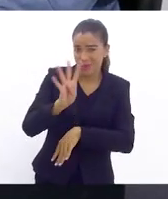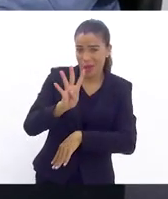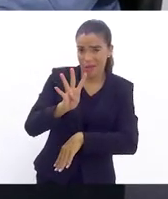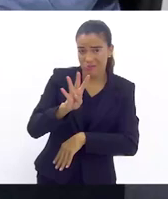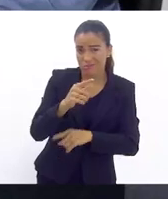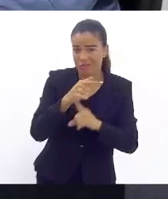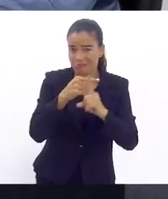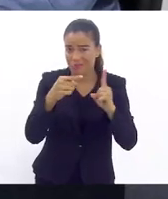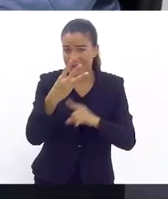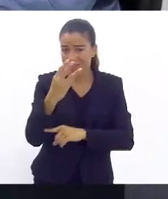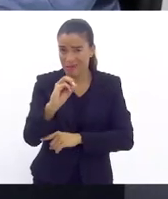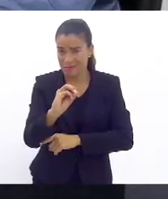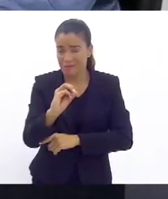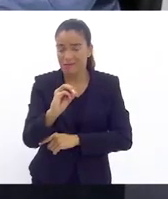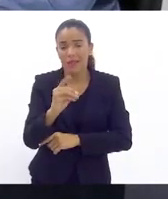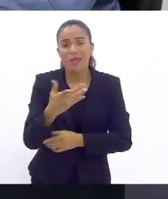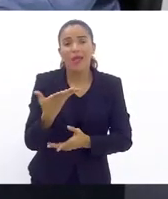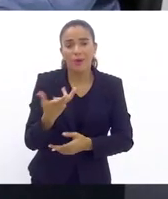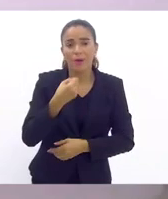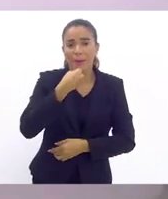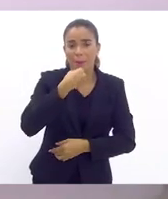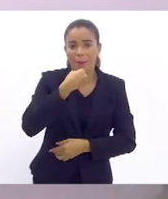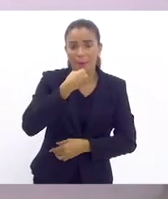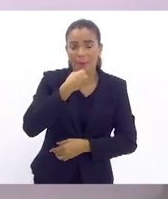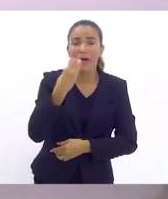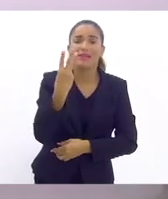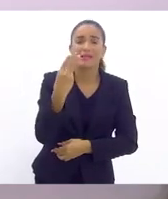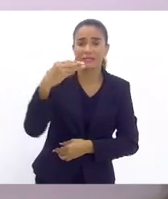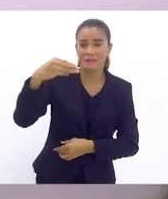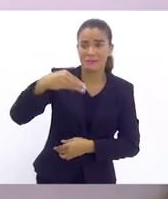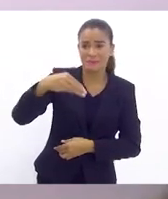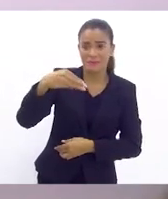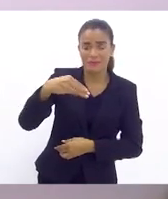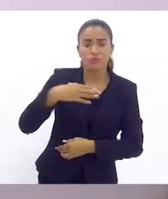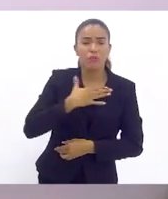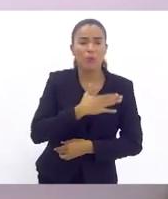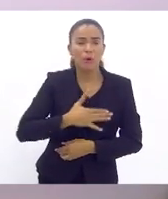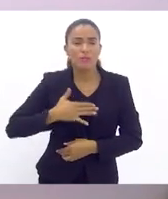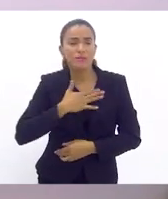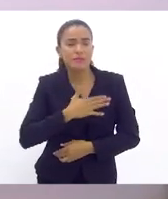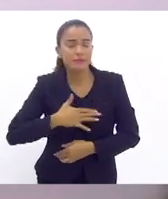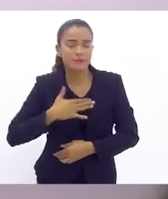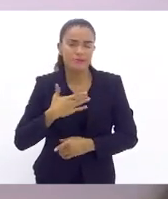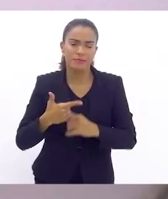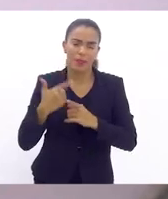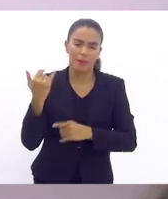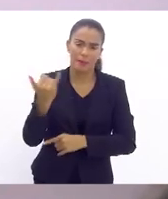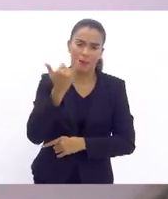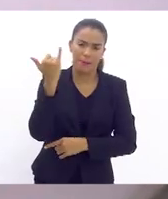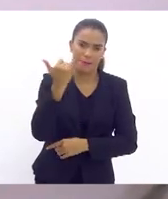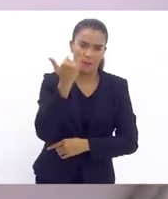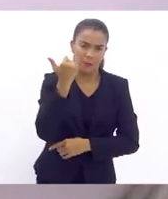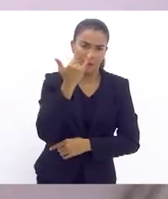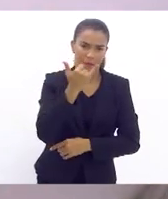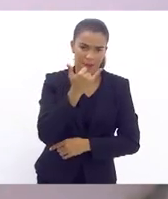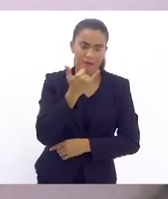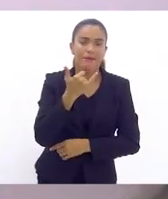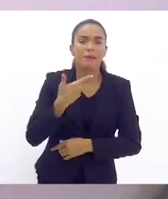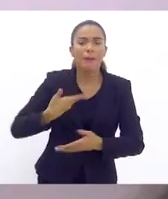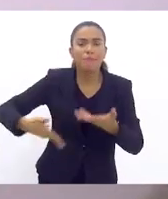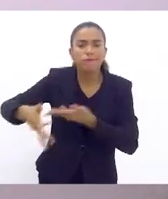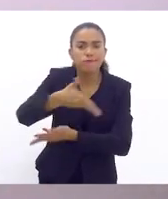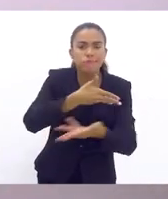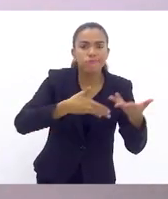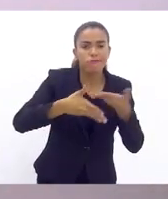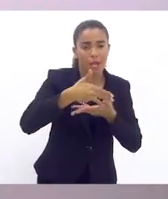então vou passar para o senhor dos deputados 3 minutos para uma saudação Porque é importante ouvir a secretaria e os